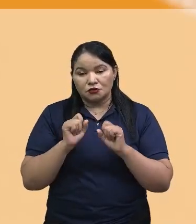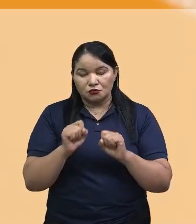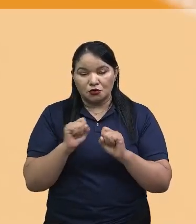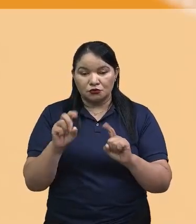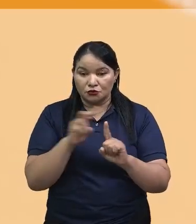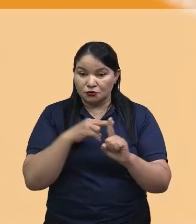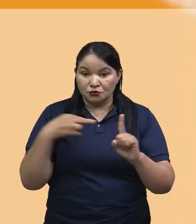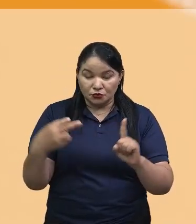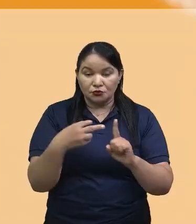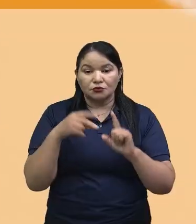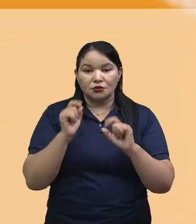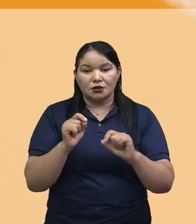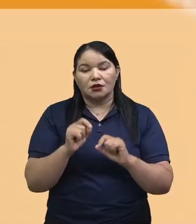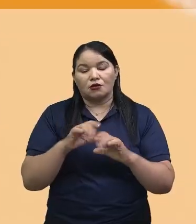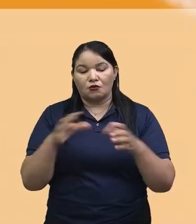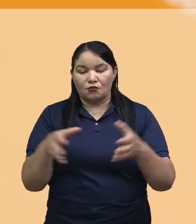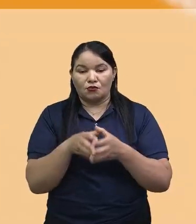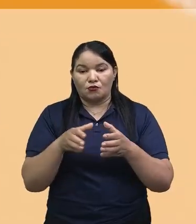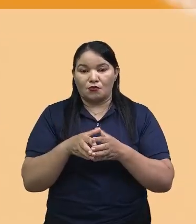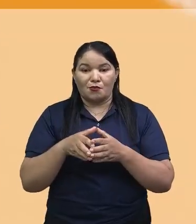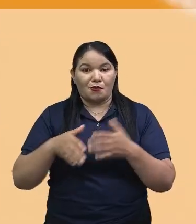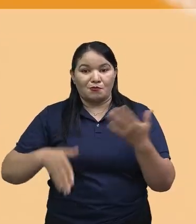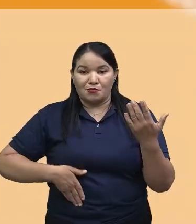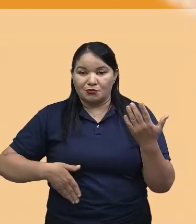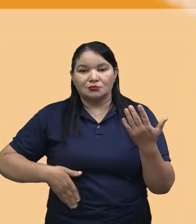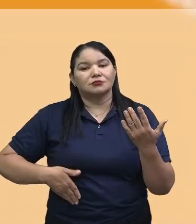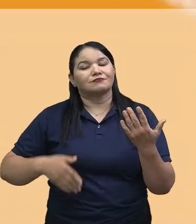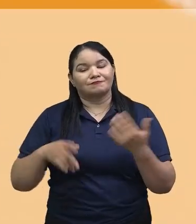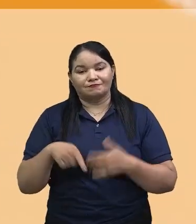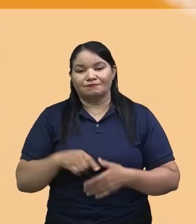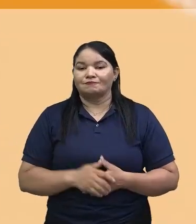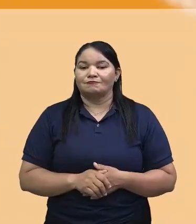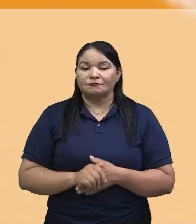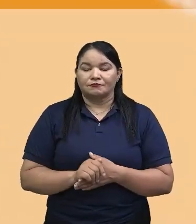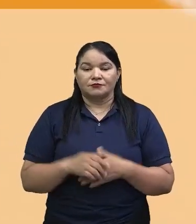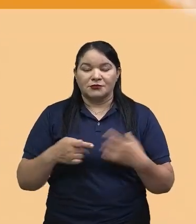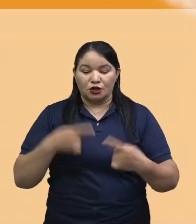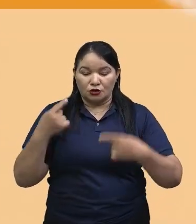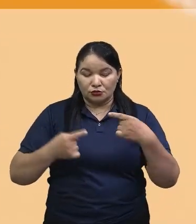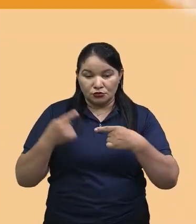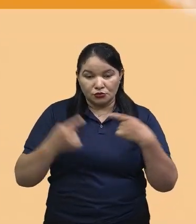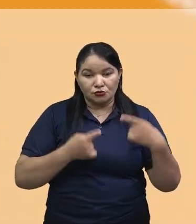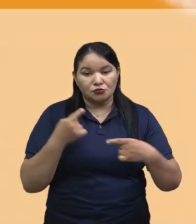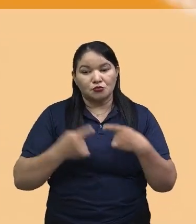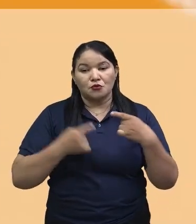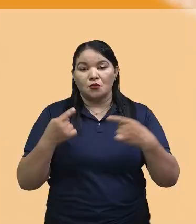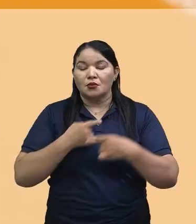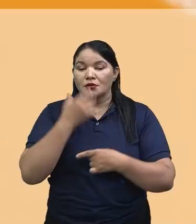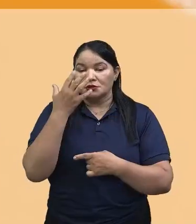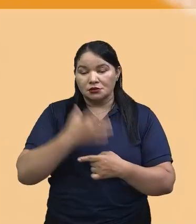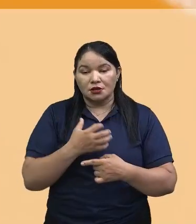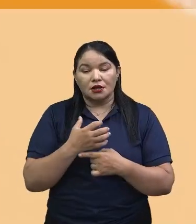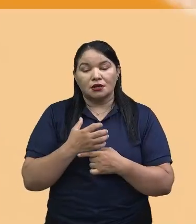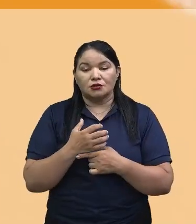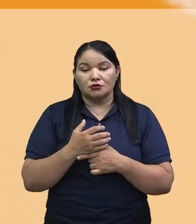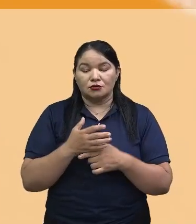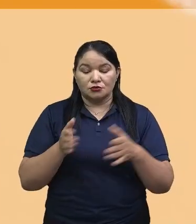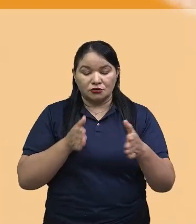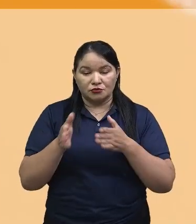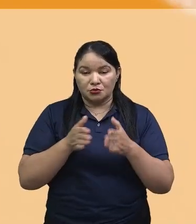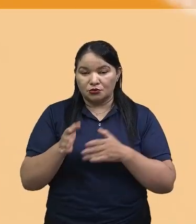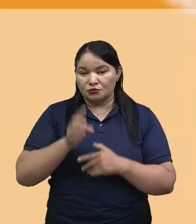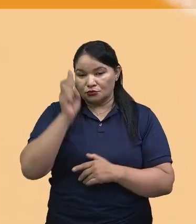de banditismo. Então, essa é uma discussão muito fervorosa dentro da questão